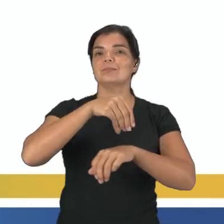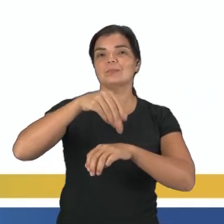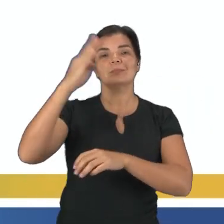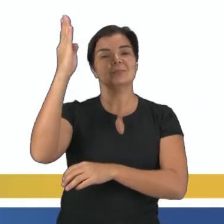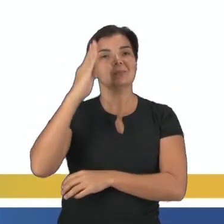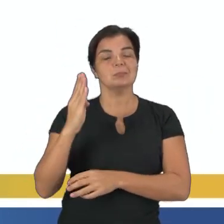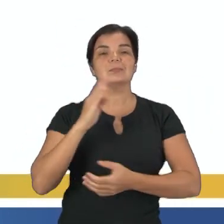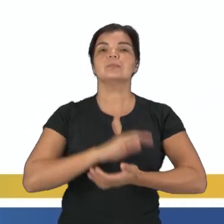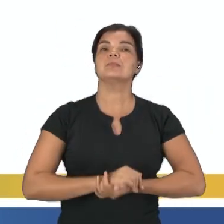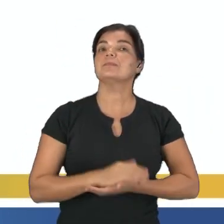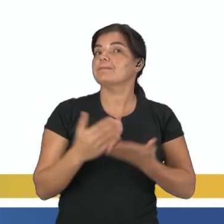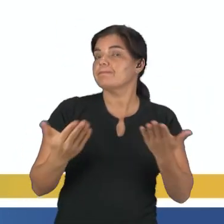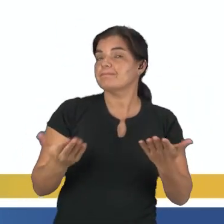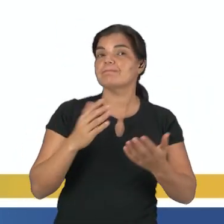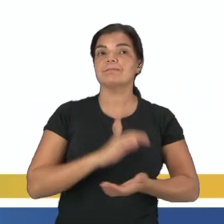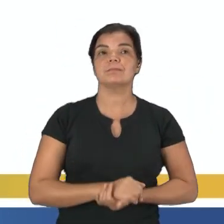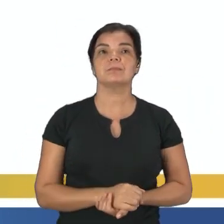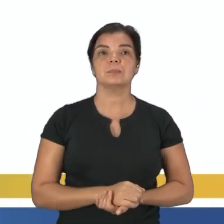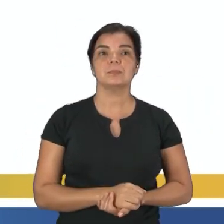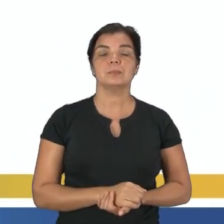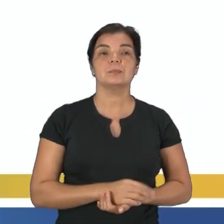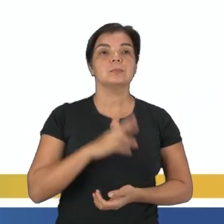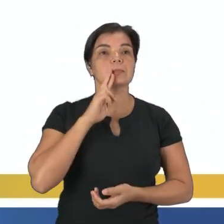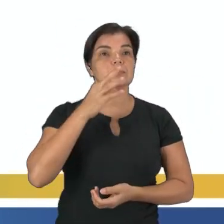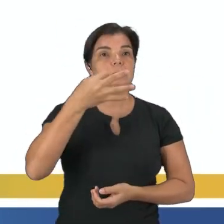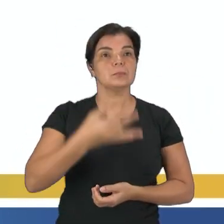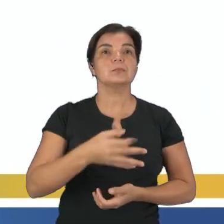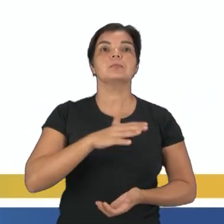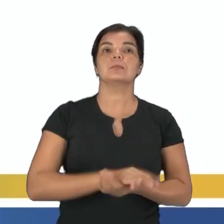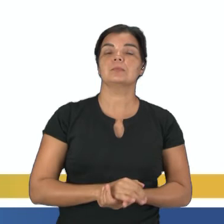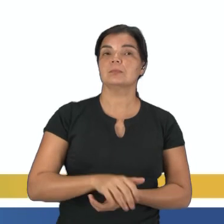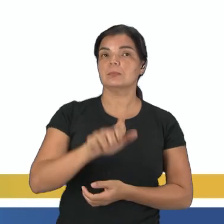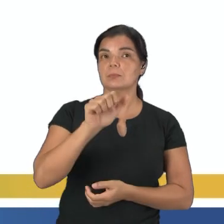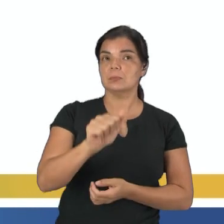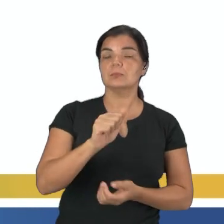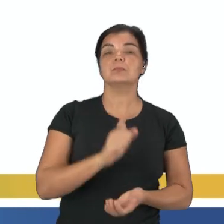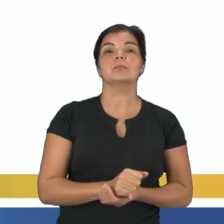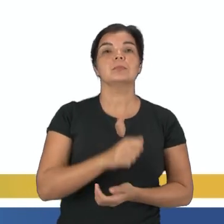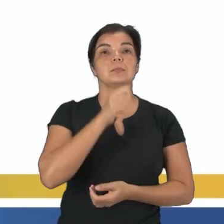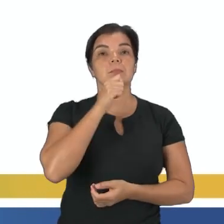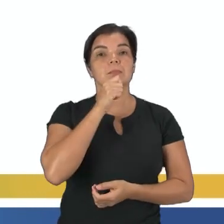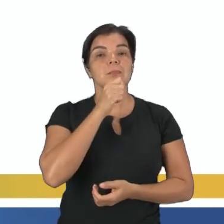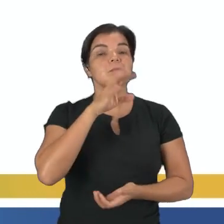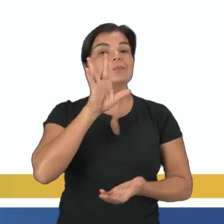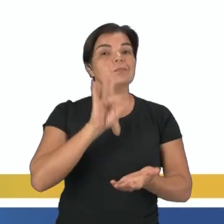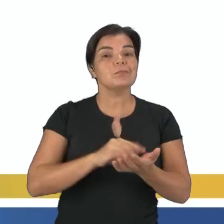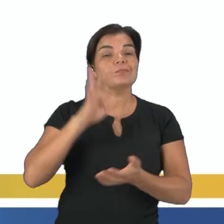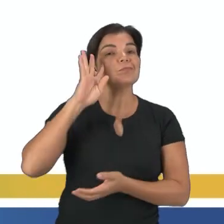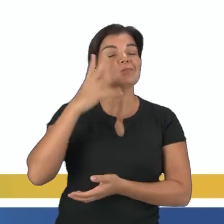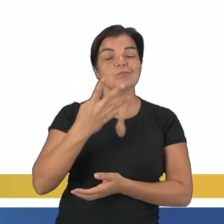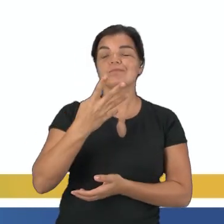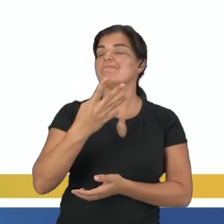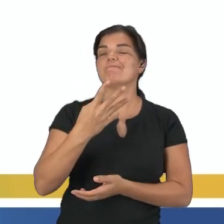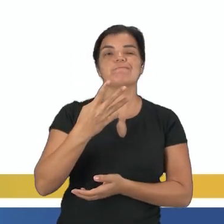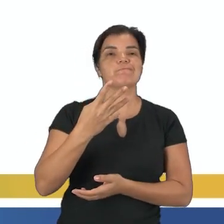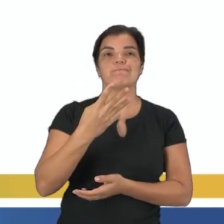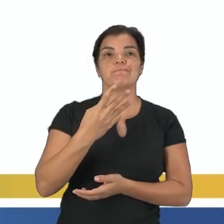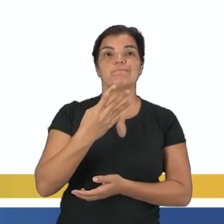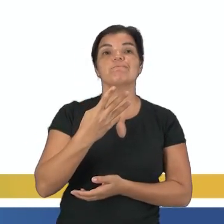do território brasileiro. A alternativa correta é a letra A, certo? Porque ele ainda não havia